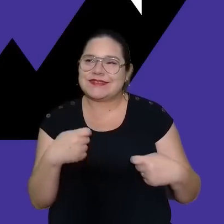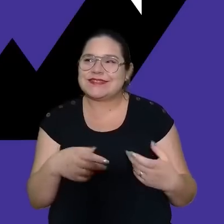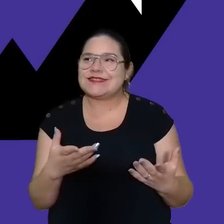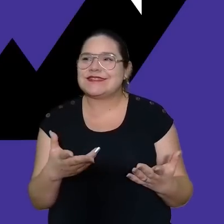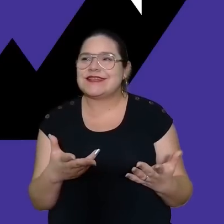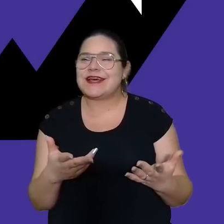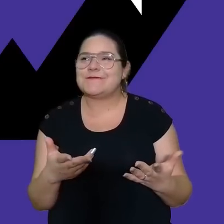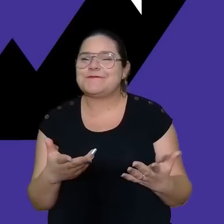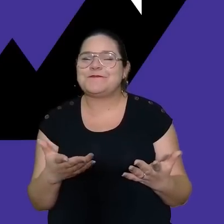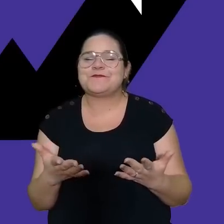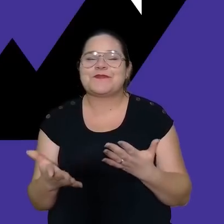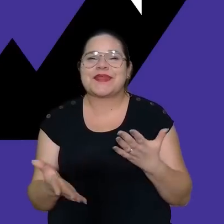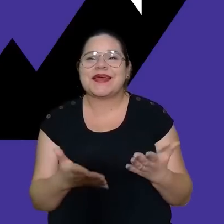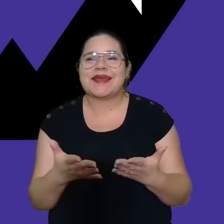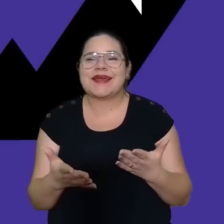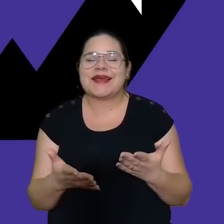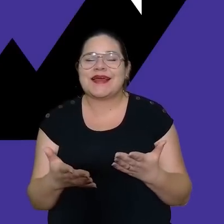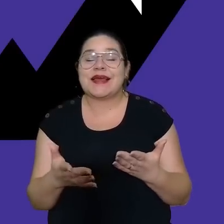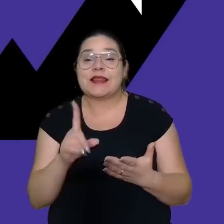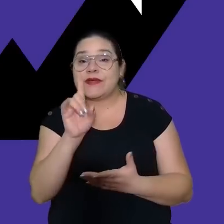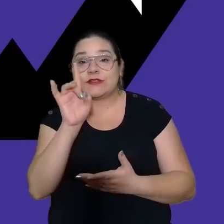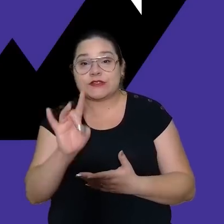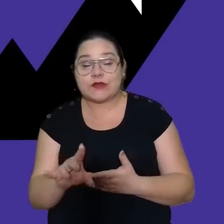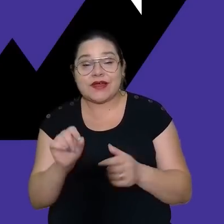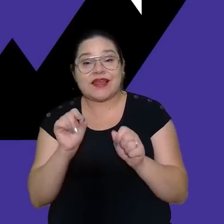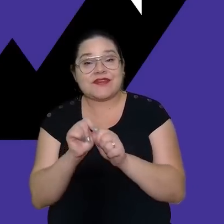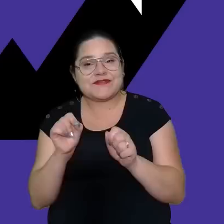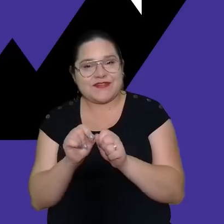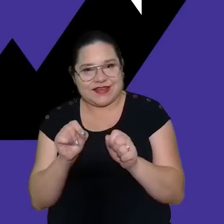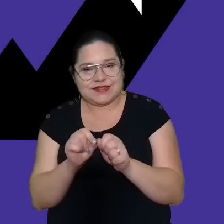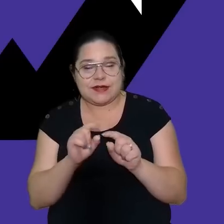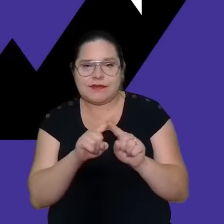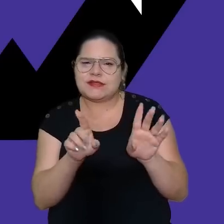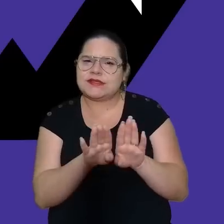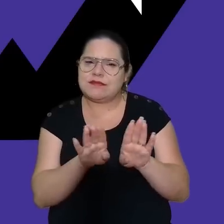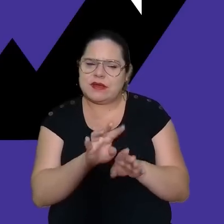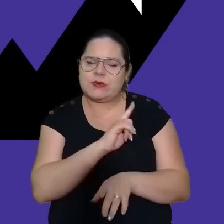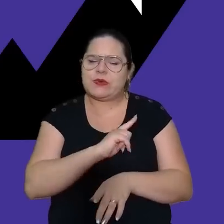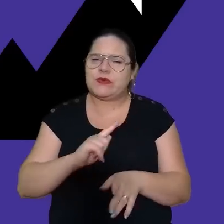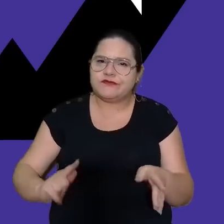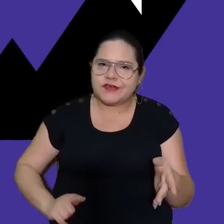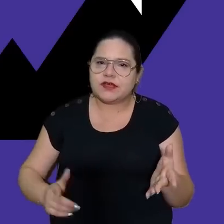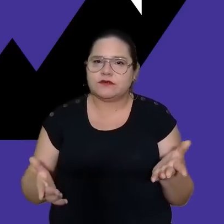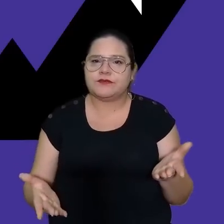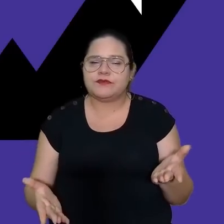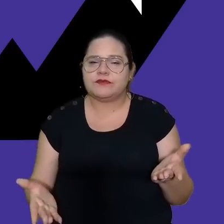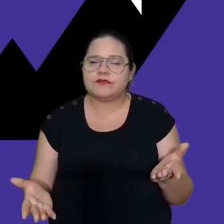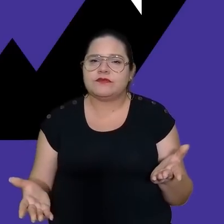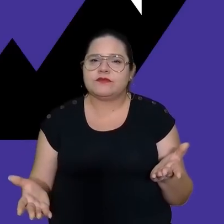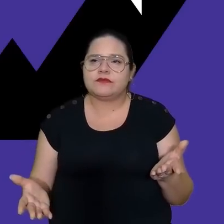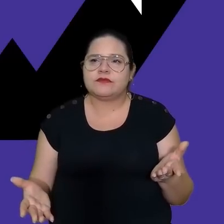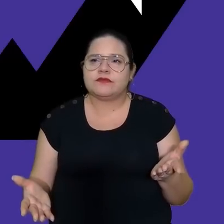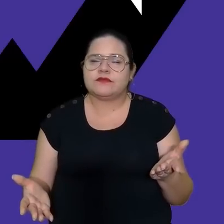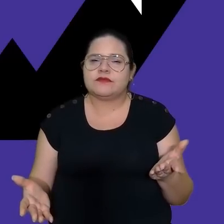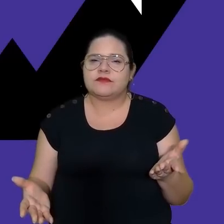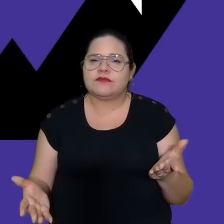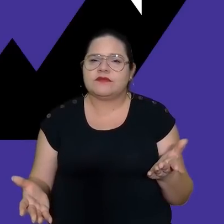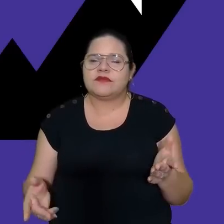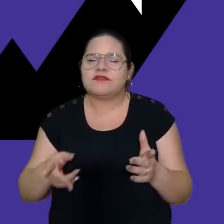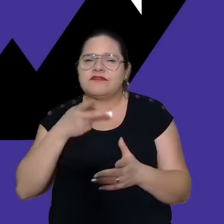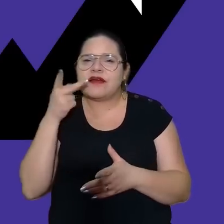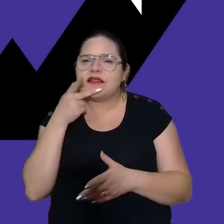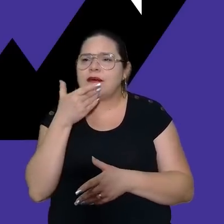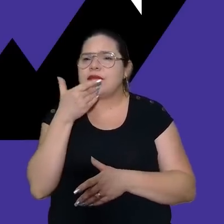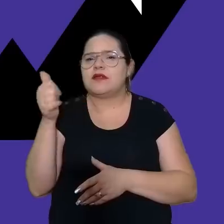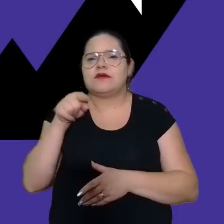só os que produzem, as entidades, mas também a parte governamental, né, capitanear melhor isso, trazer isso